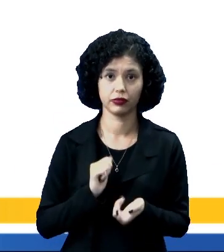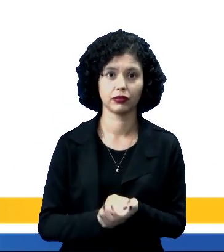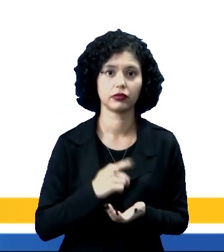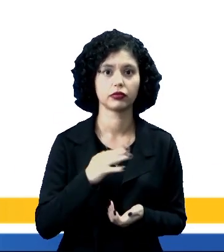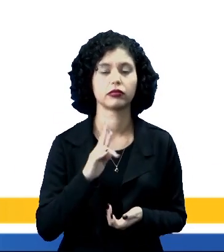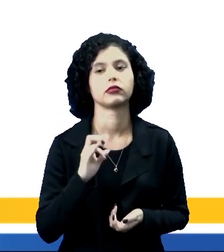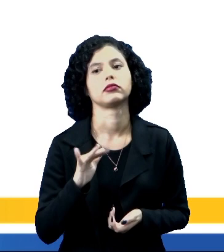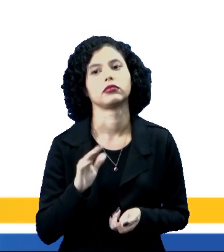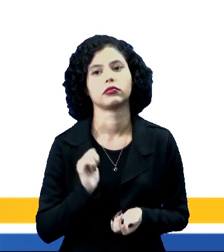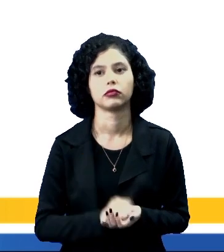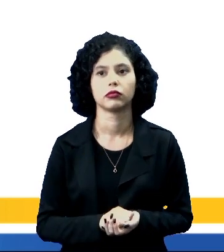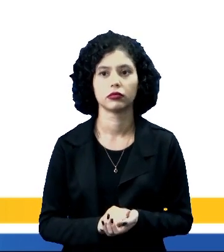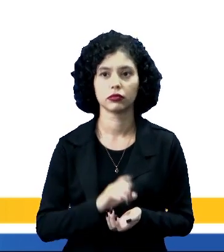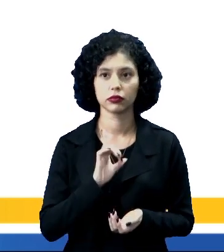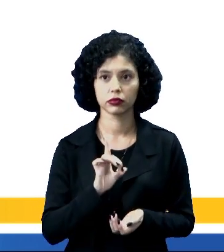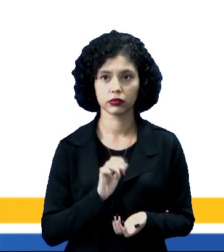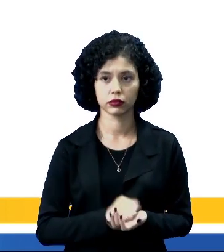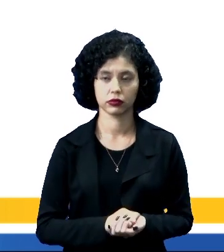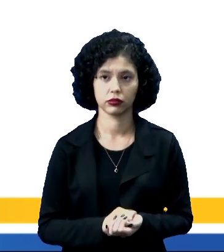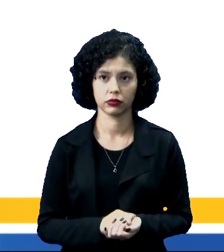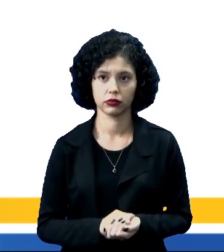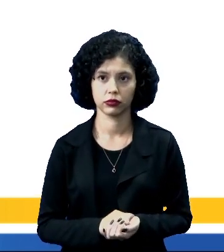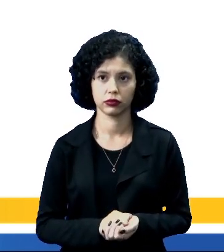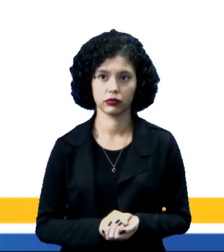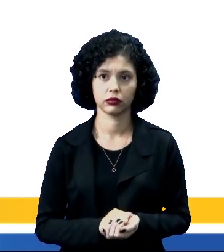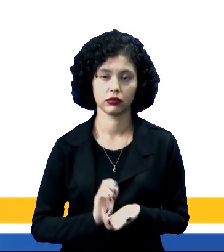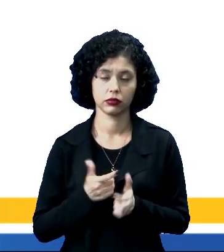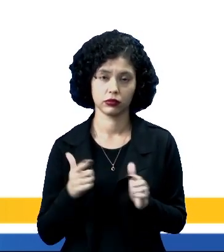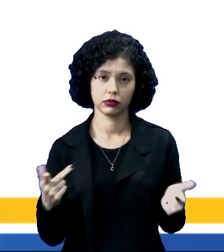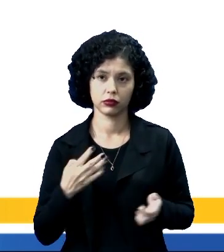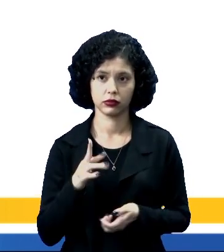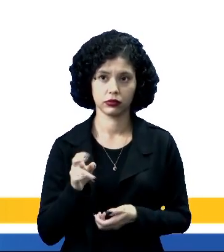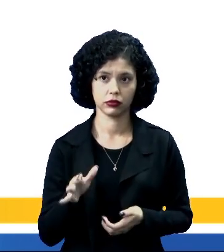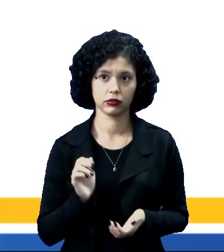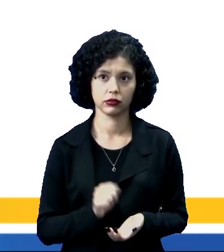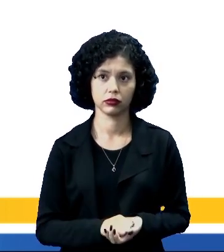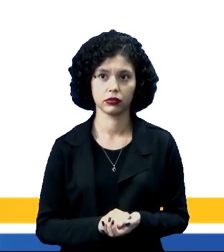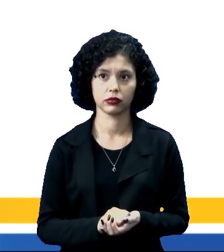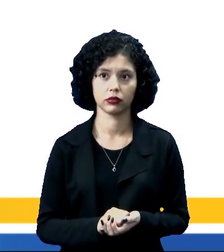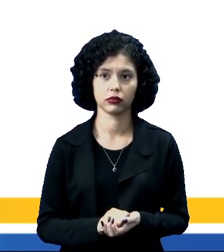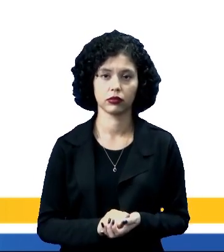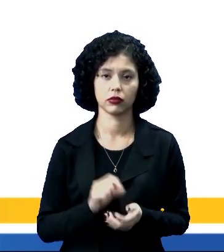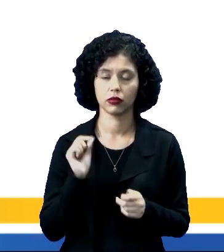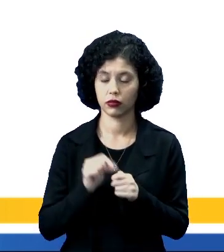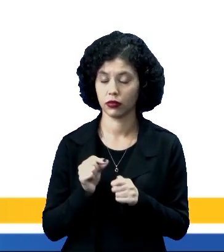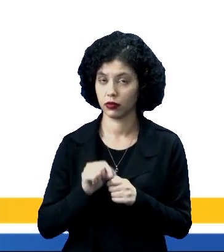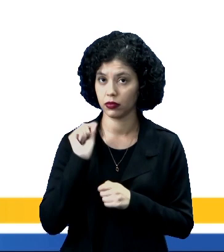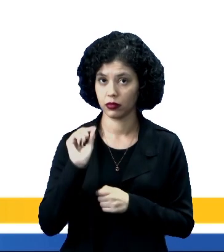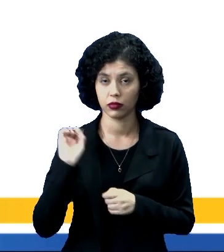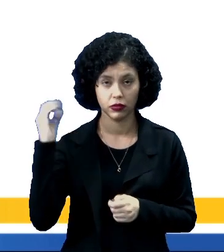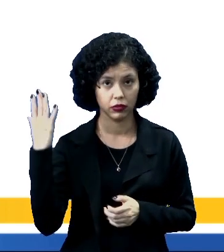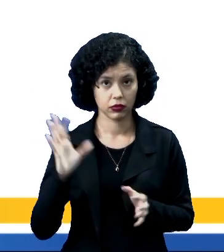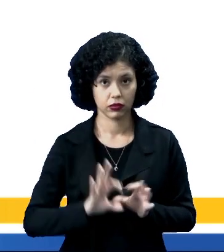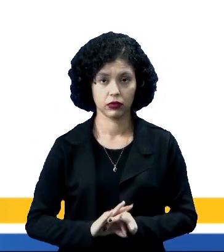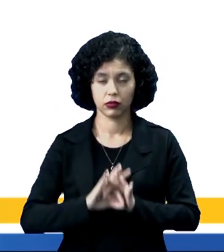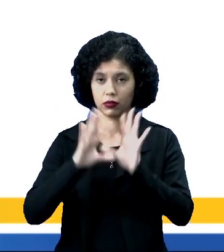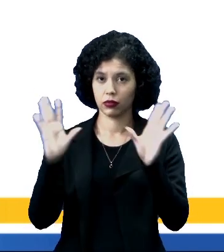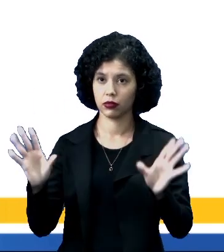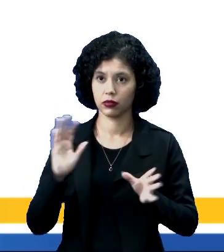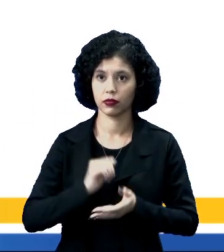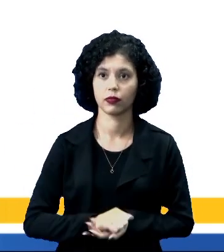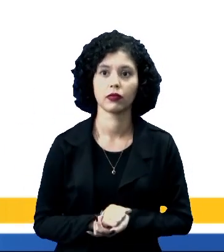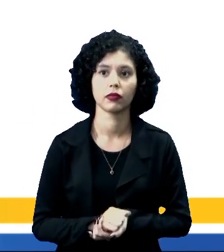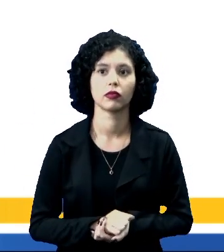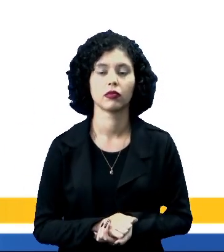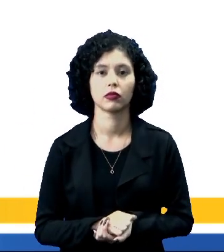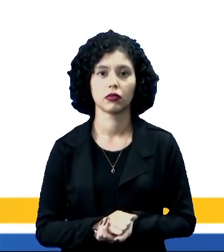níveis de progesterona e letra D altas níveis de progesterona estrógeno fazem com que ocorra a liberação do